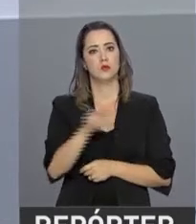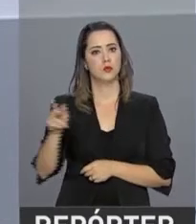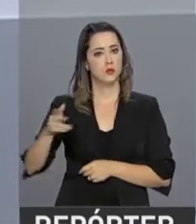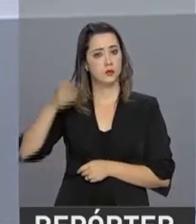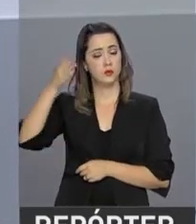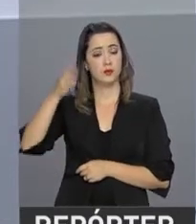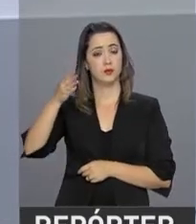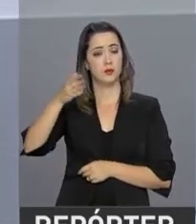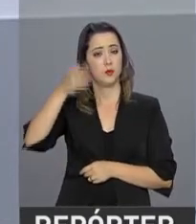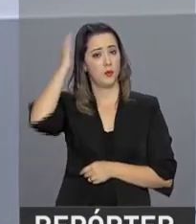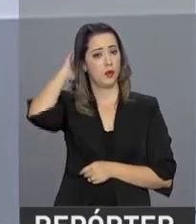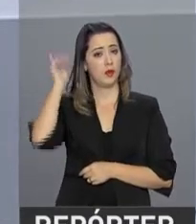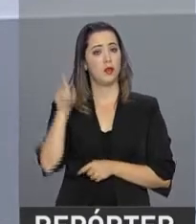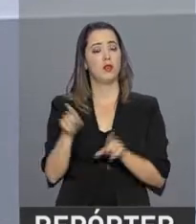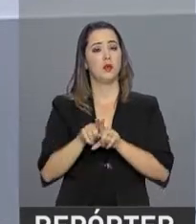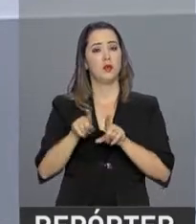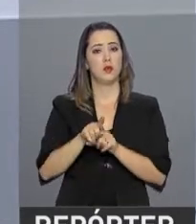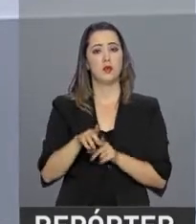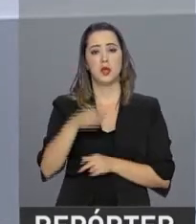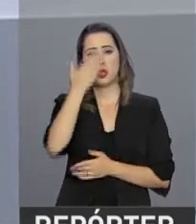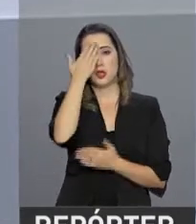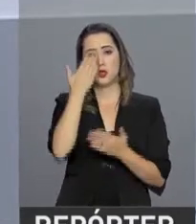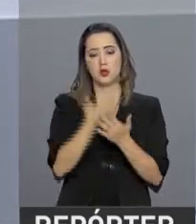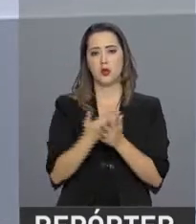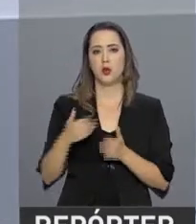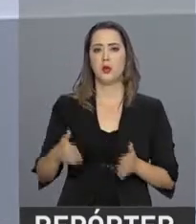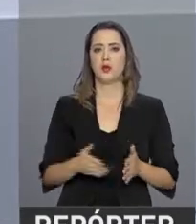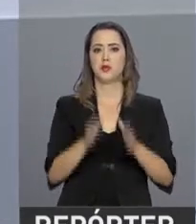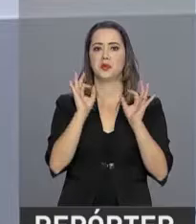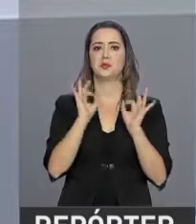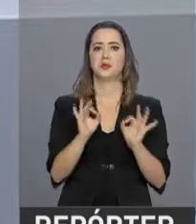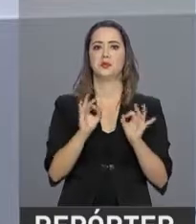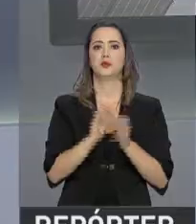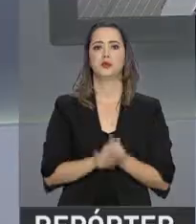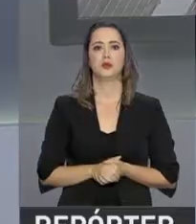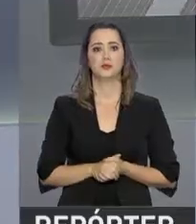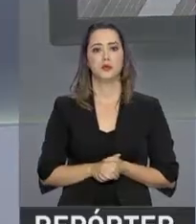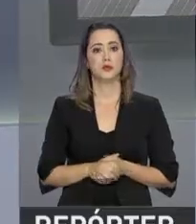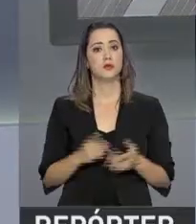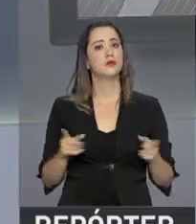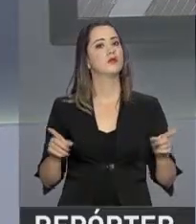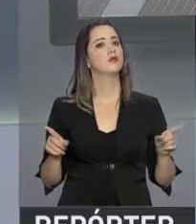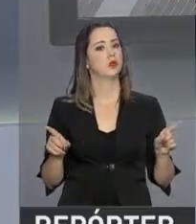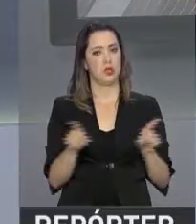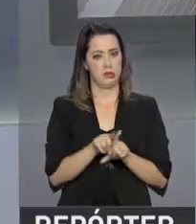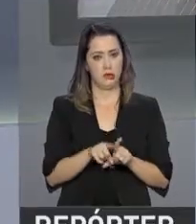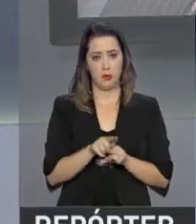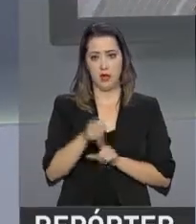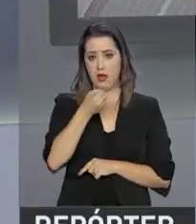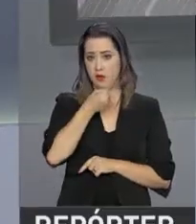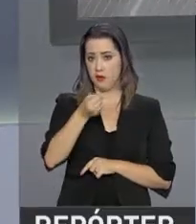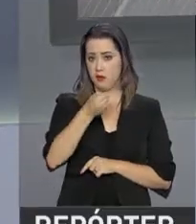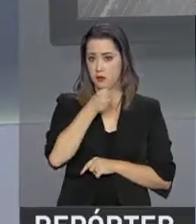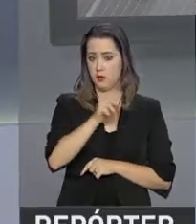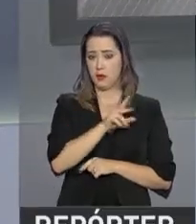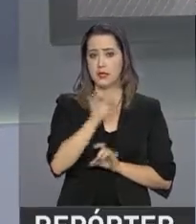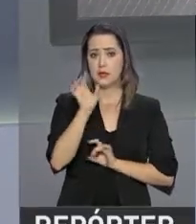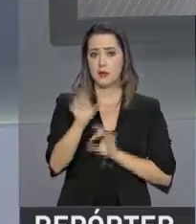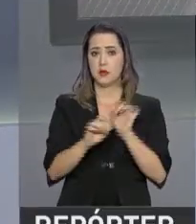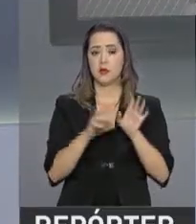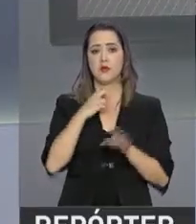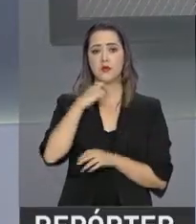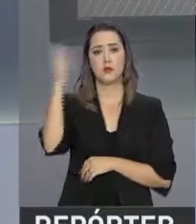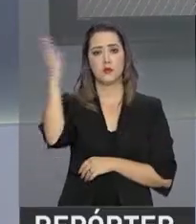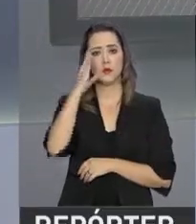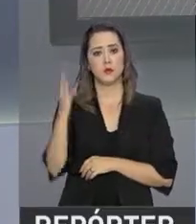O presidente brasileiro disse ainda ter plena confiança nesse caminho. E o presidente Michel Temer deu uma entrevista exclusiva para